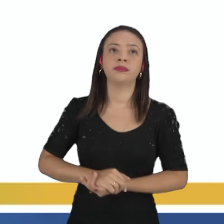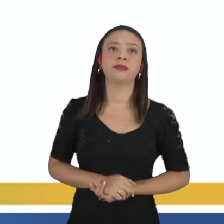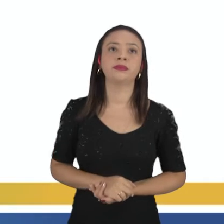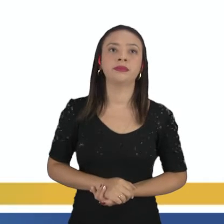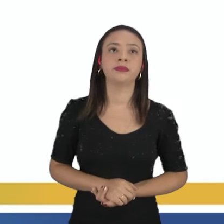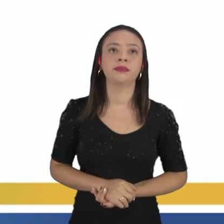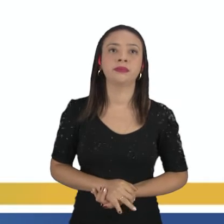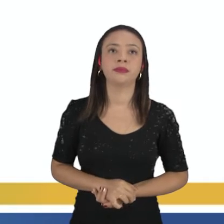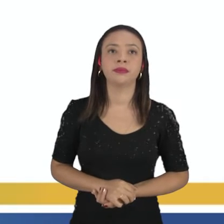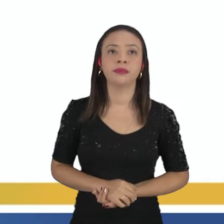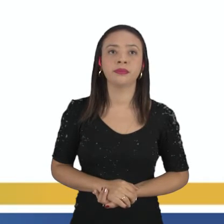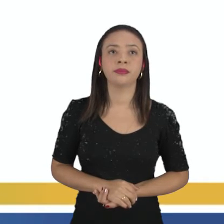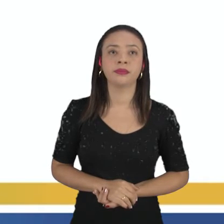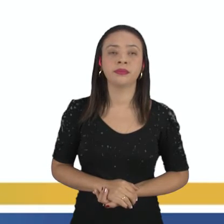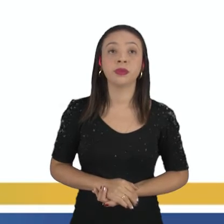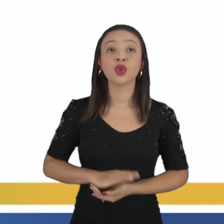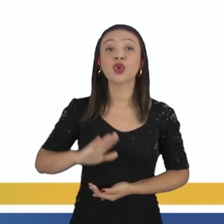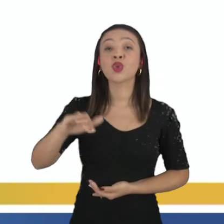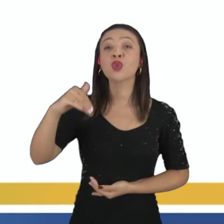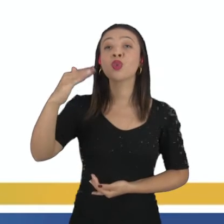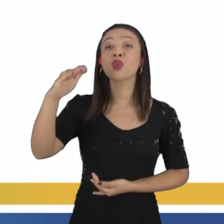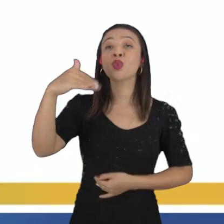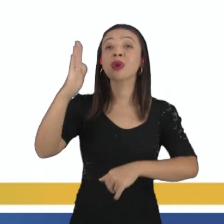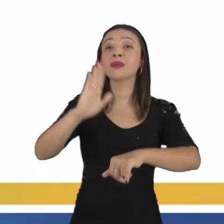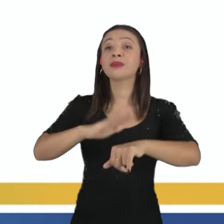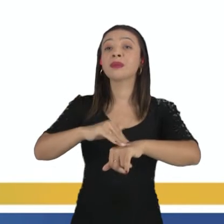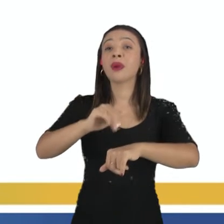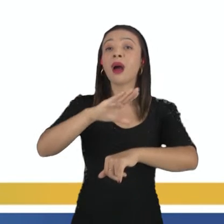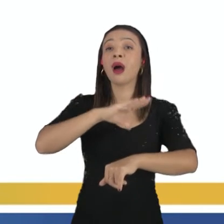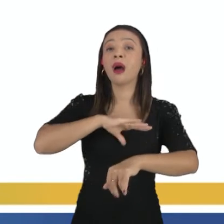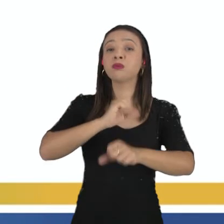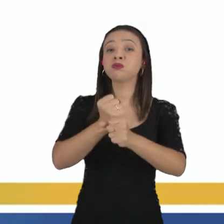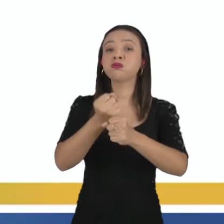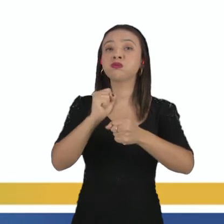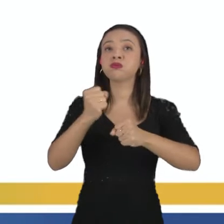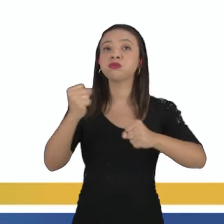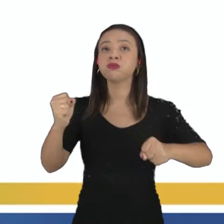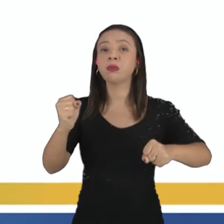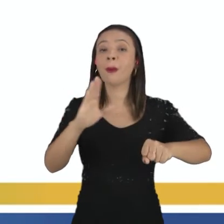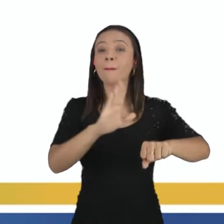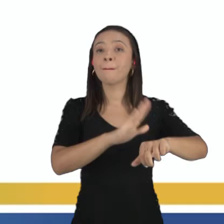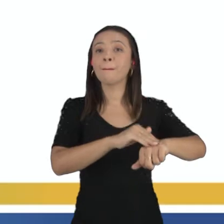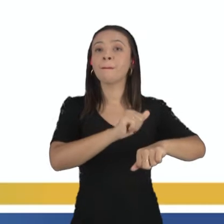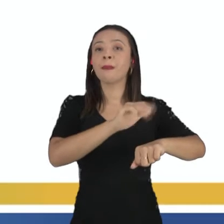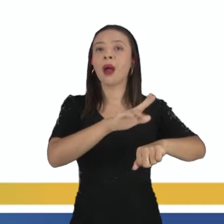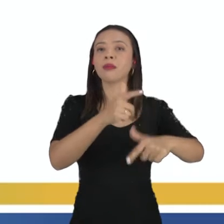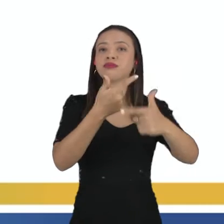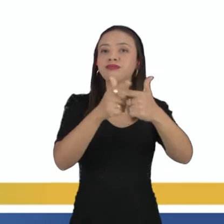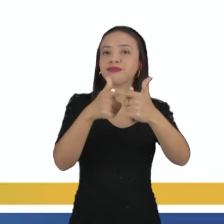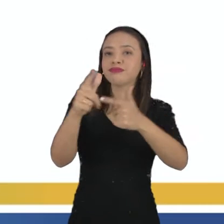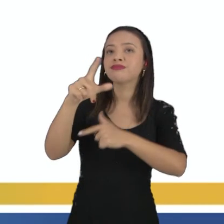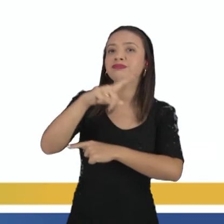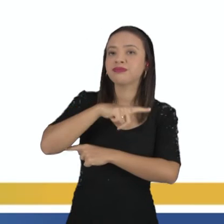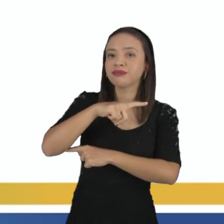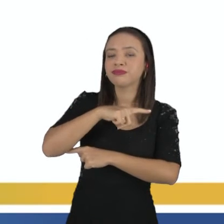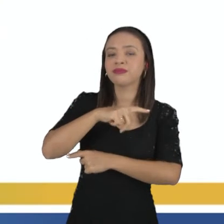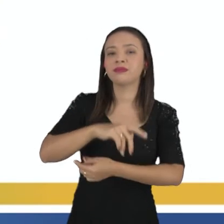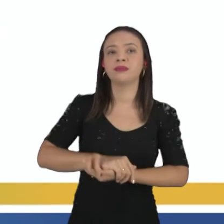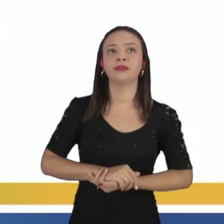Próximo, quando mais as cidades crescem, mais problemas vão tendo,